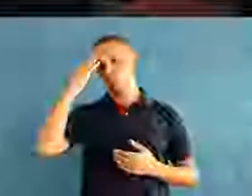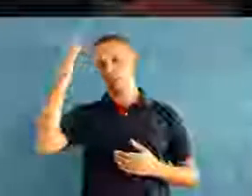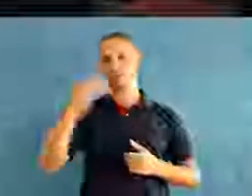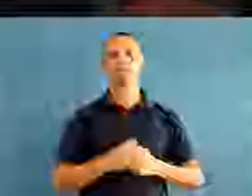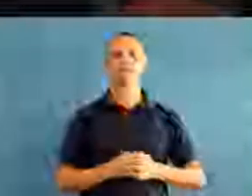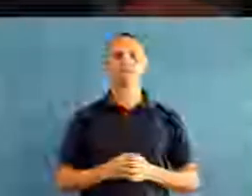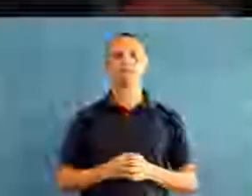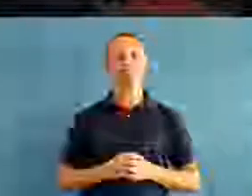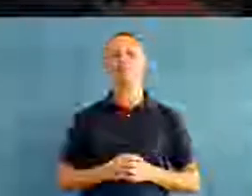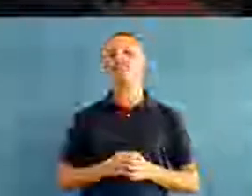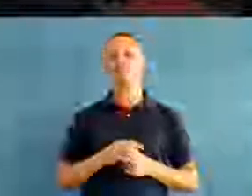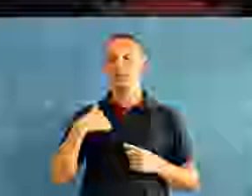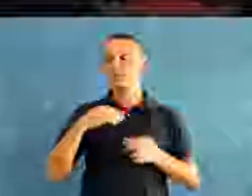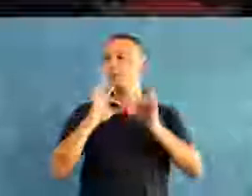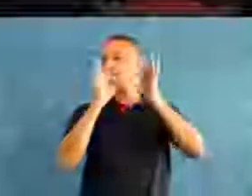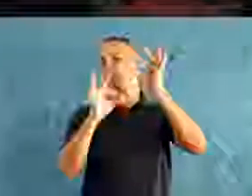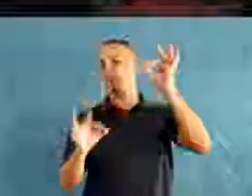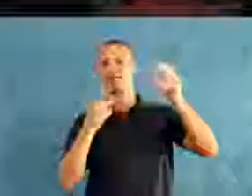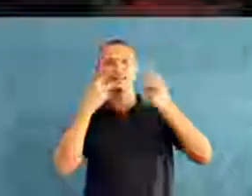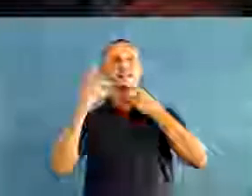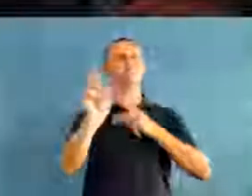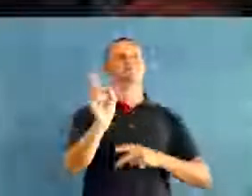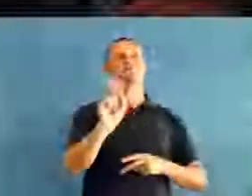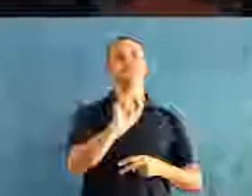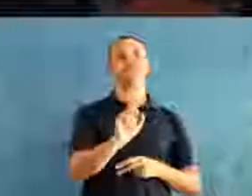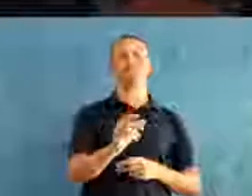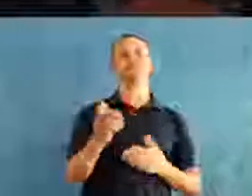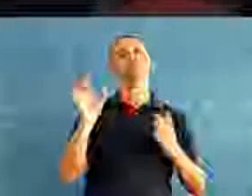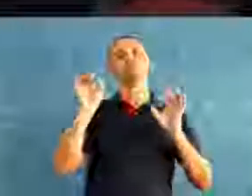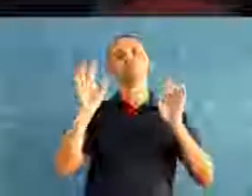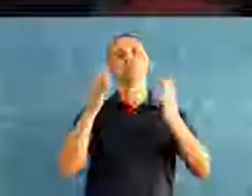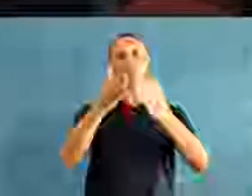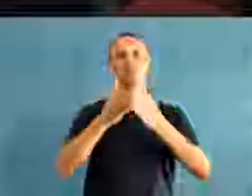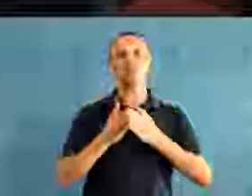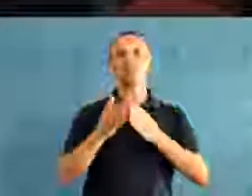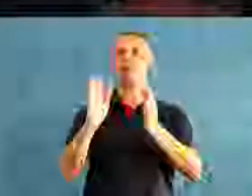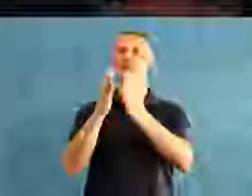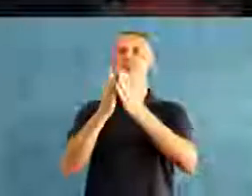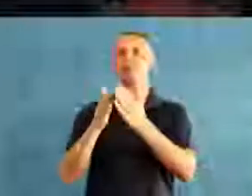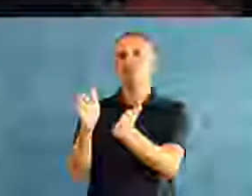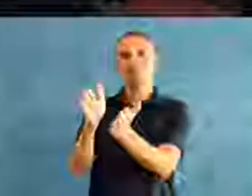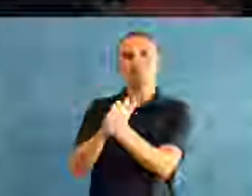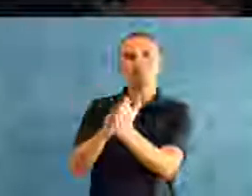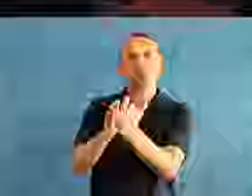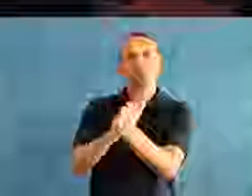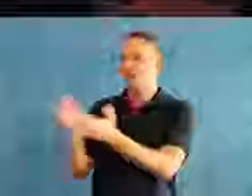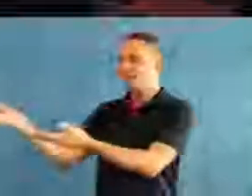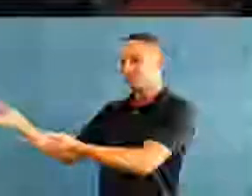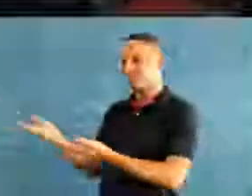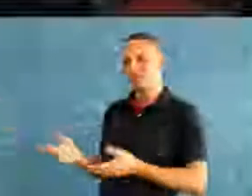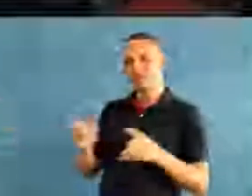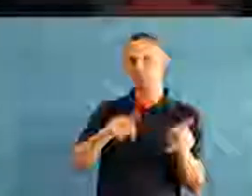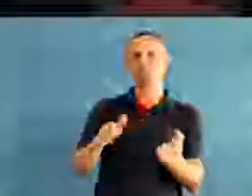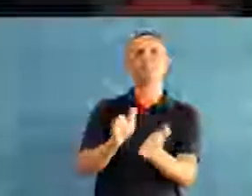não vou mais molestá-los com as minhas palavras. Eu queria só pedir a todos aplausos de boas-vindas à professora Constância Lima